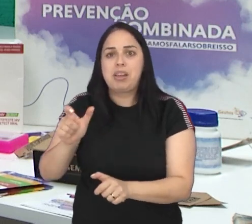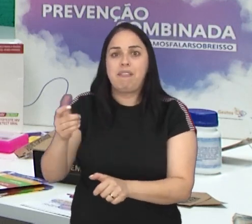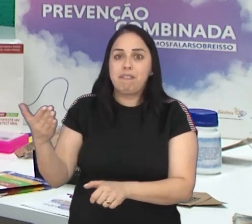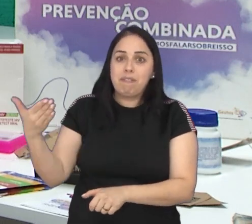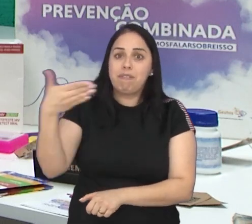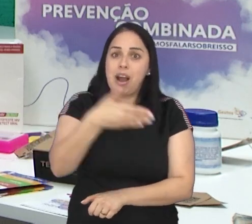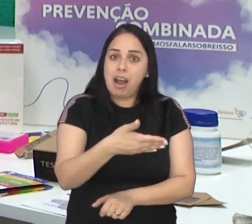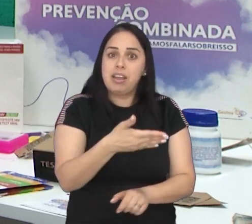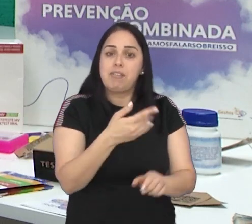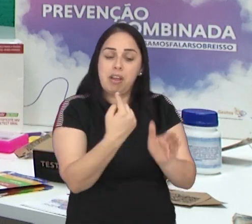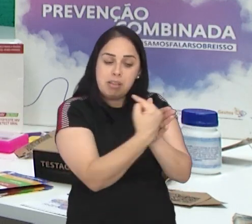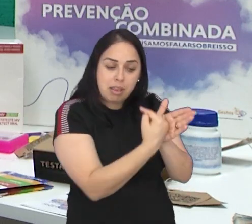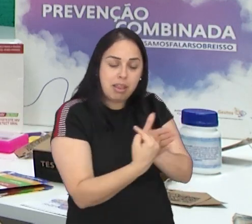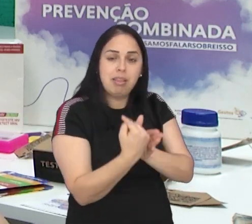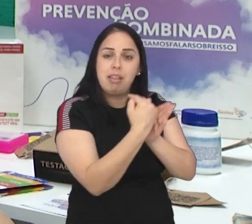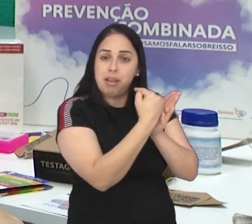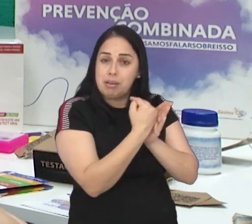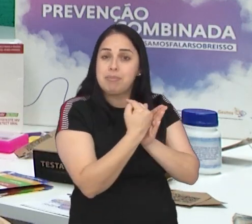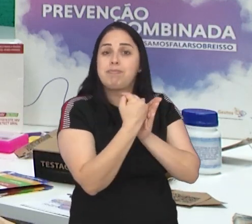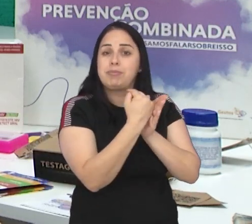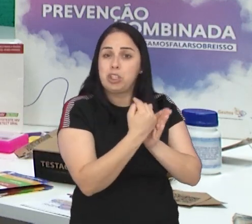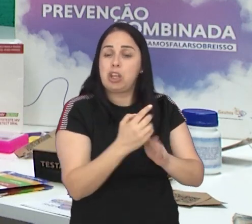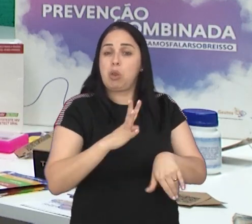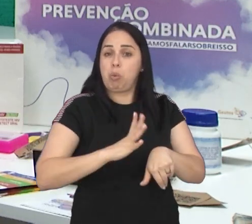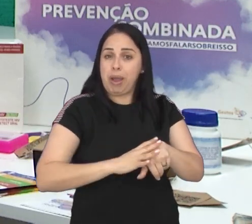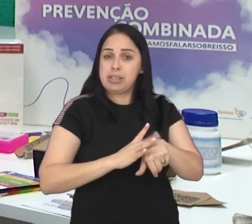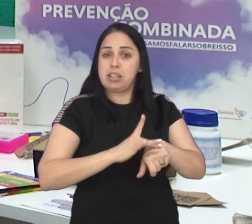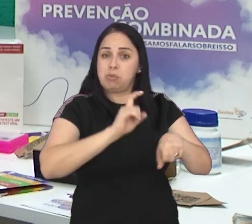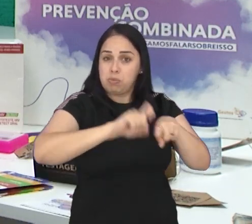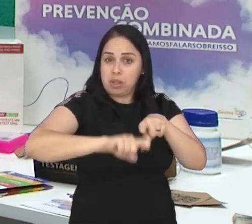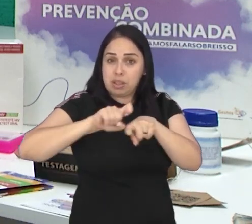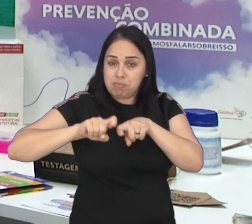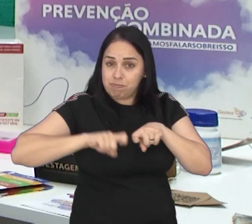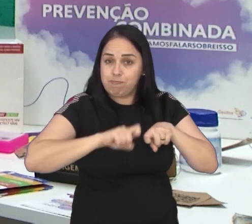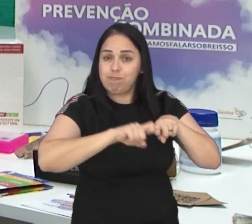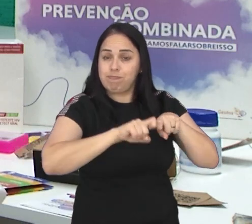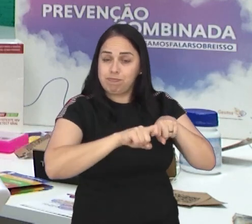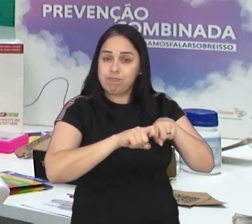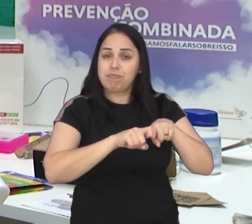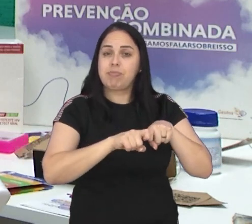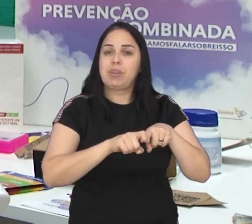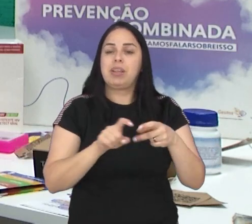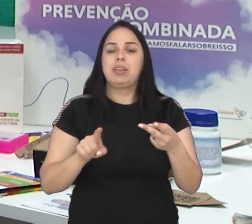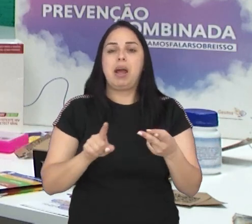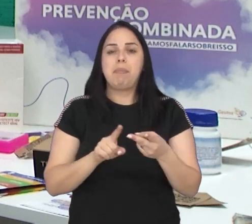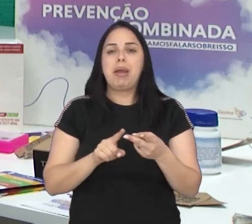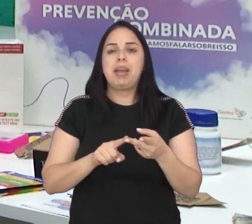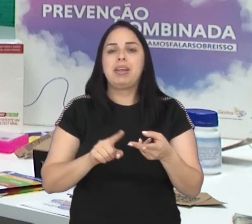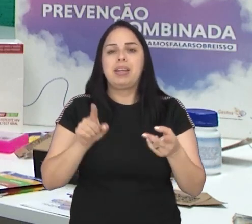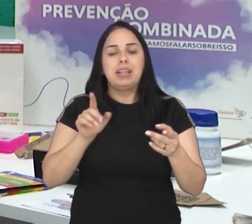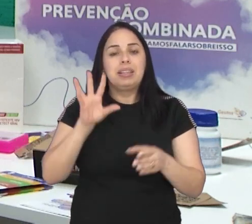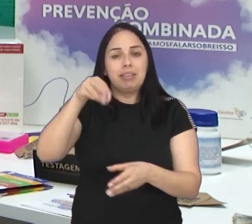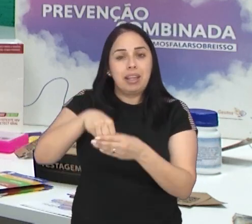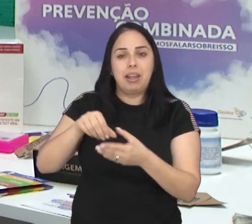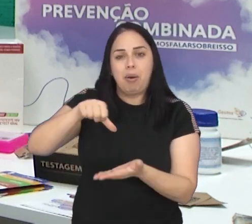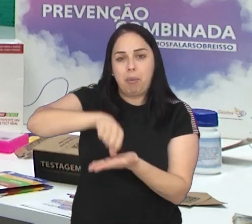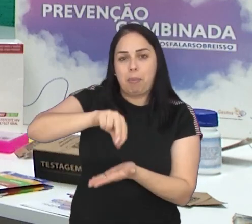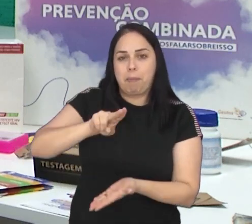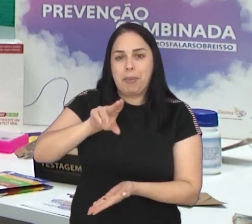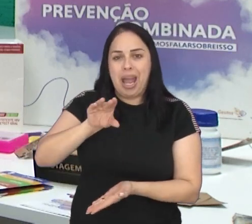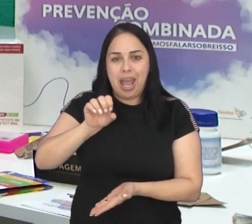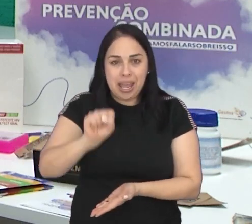que as pessoas venham fazer o teste de HIV e de sífilis, principalmente. A gente tem uma intensificação das testagens